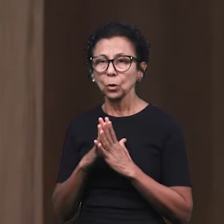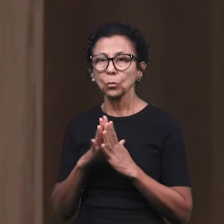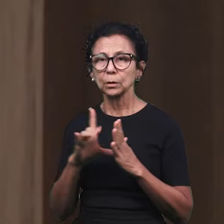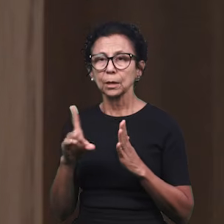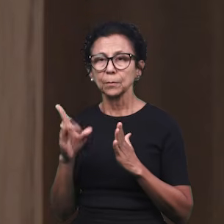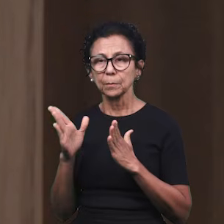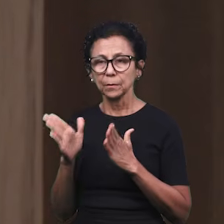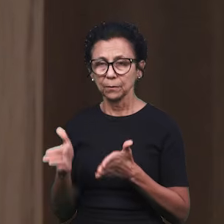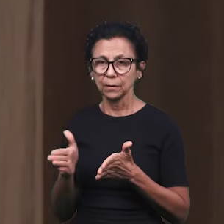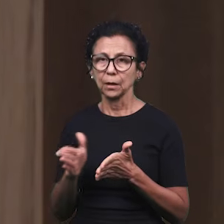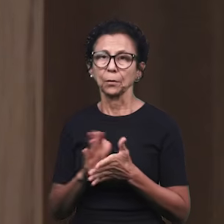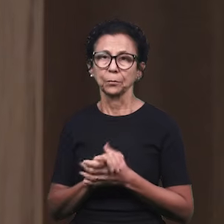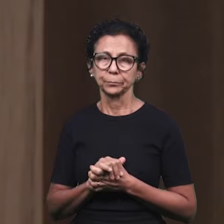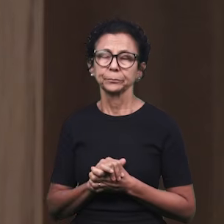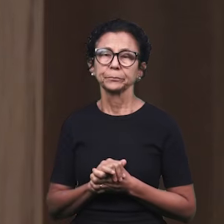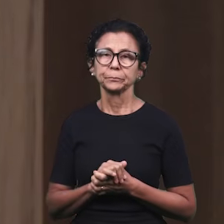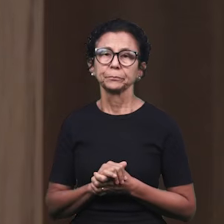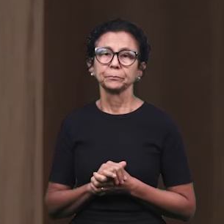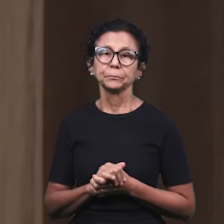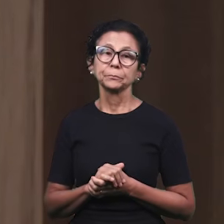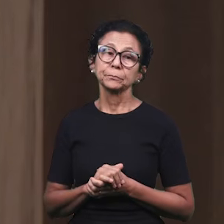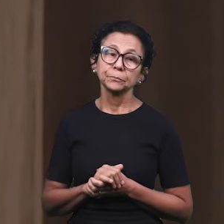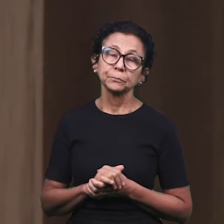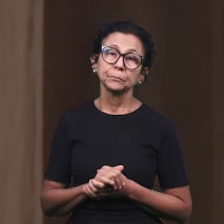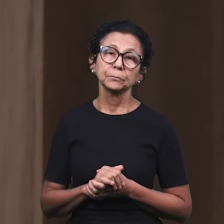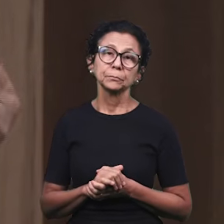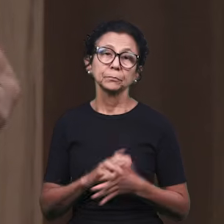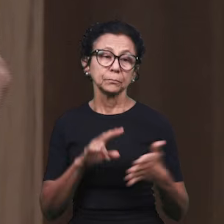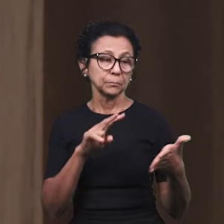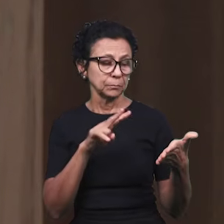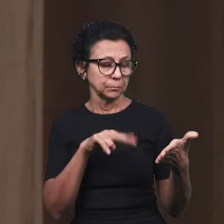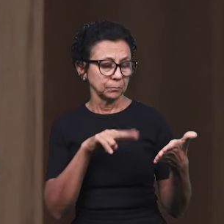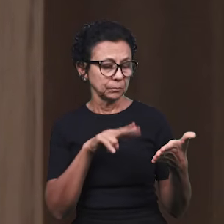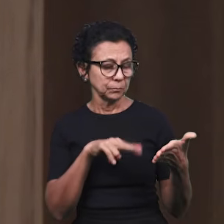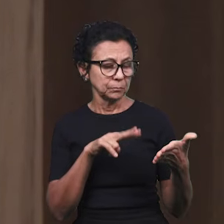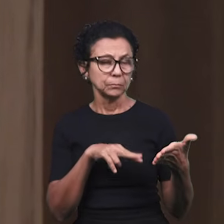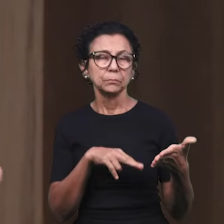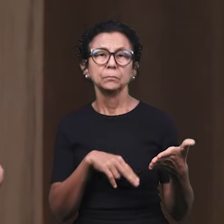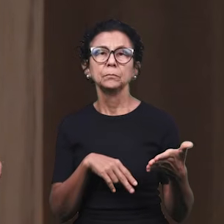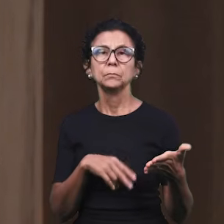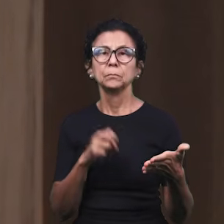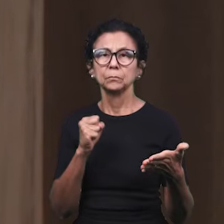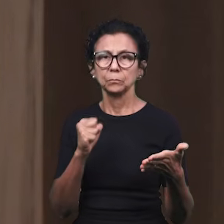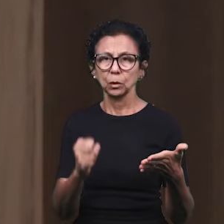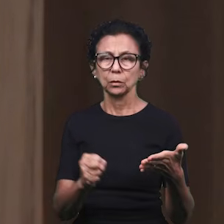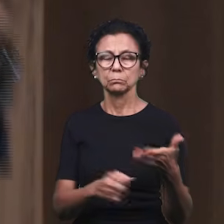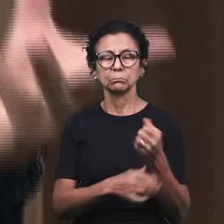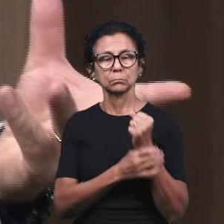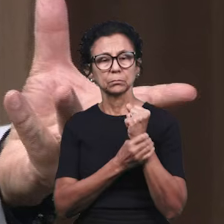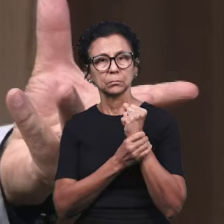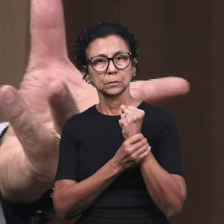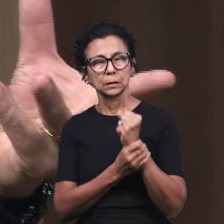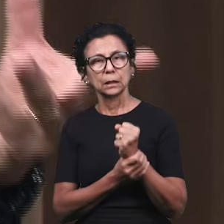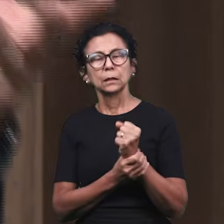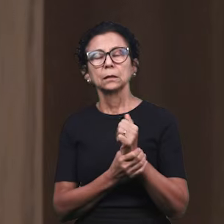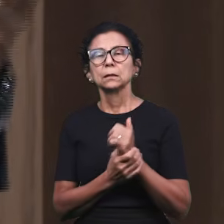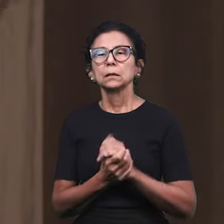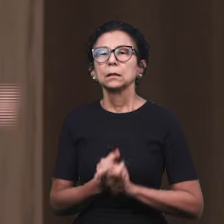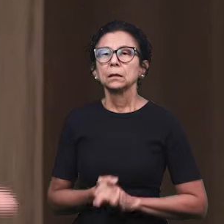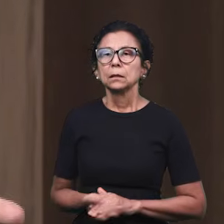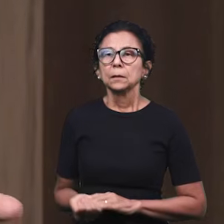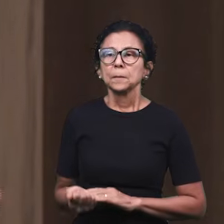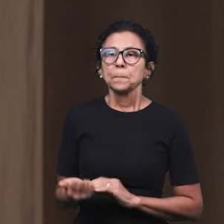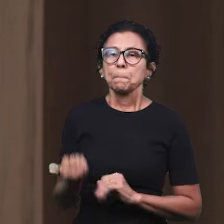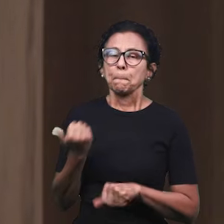segurança, aceitá-la como uma palavra fiel naquilo que nos diz, especialmente no